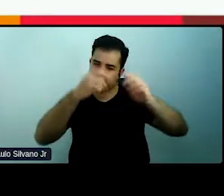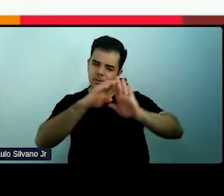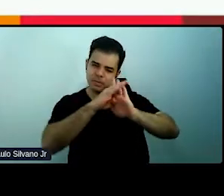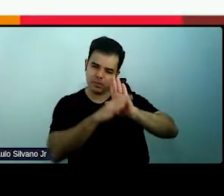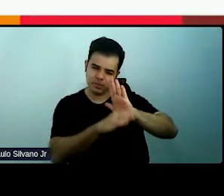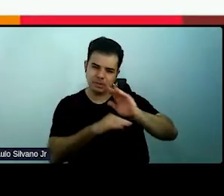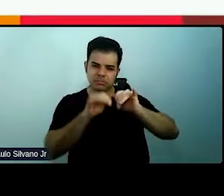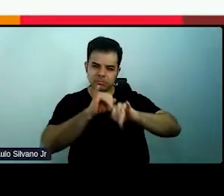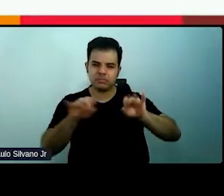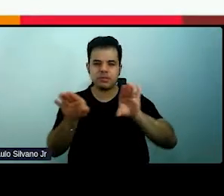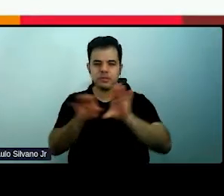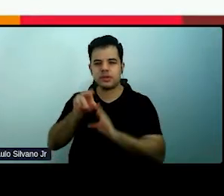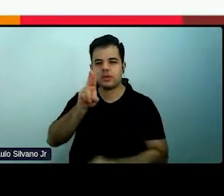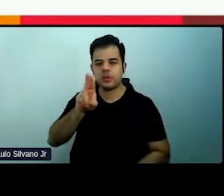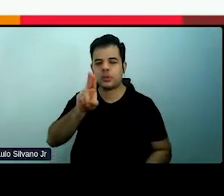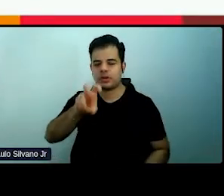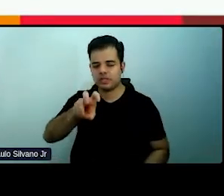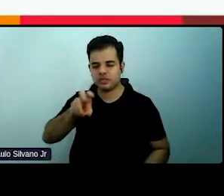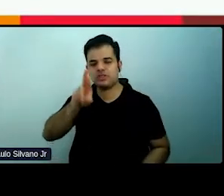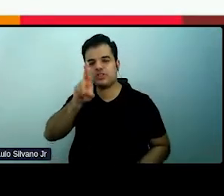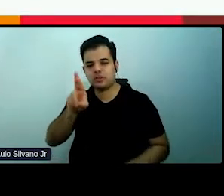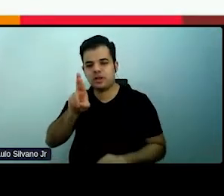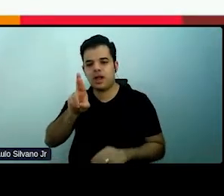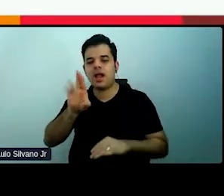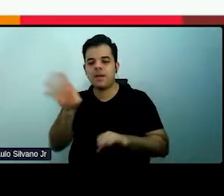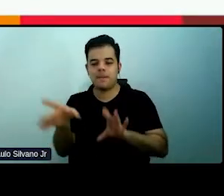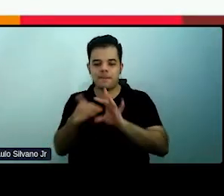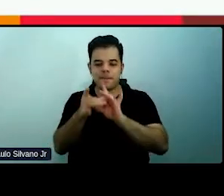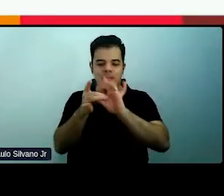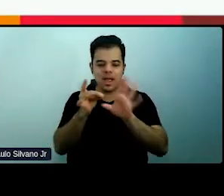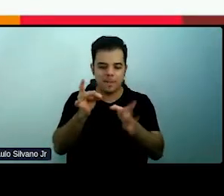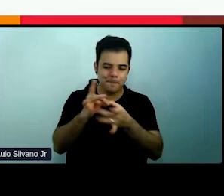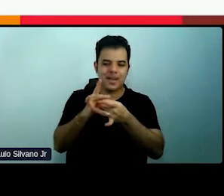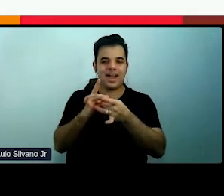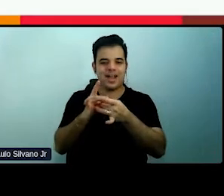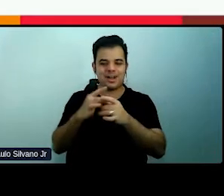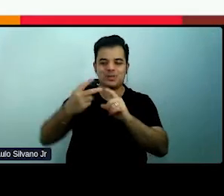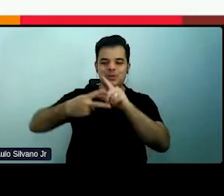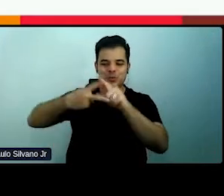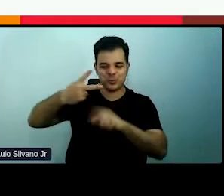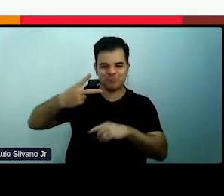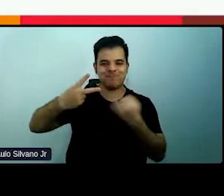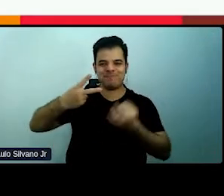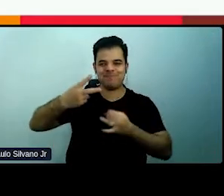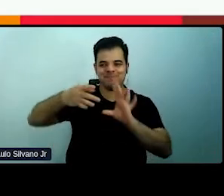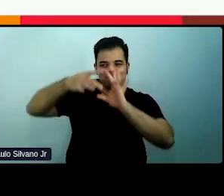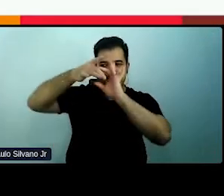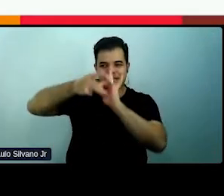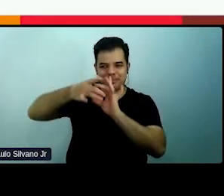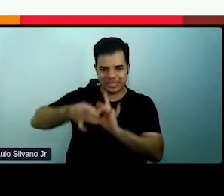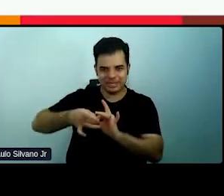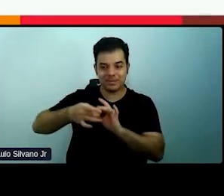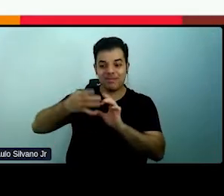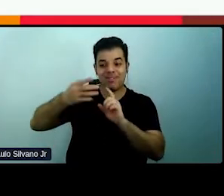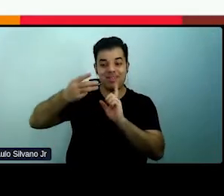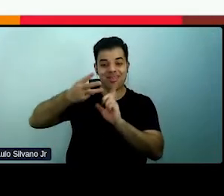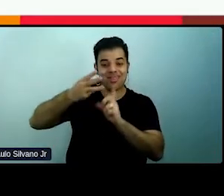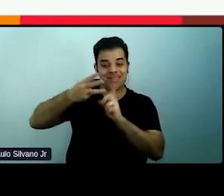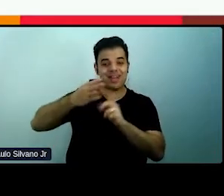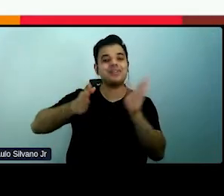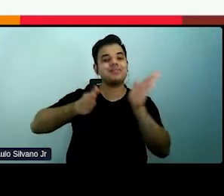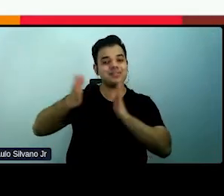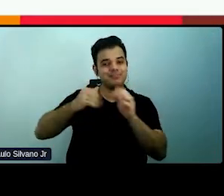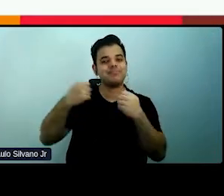pública e research, aonde que se casa e onde se encontra esses dois pilares, né? E a acessibilidade, ela tem que